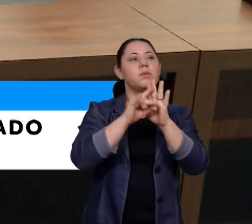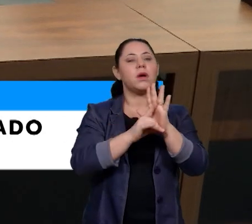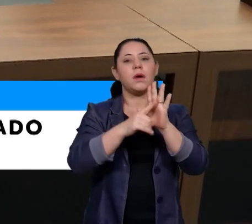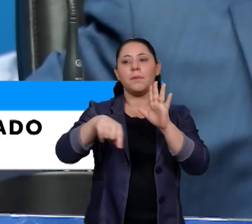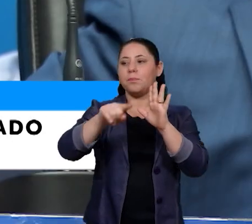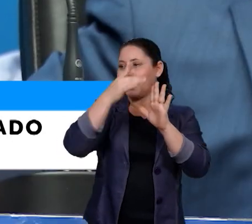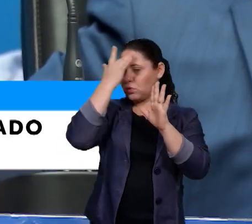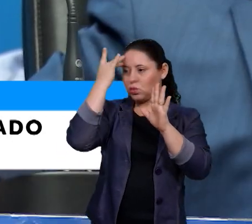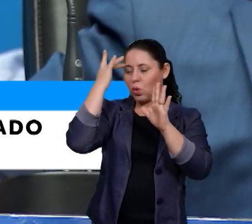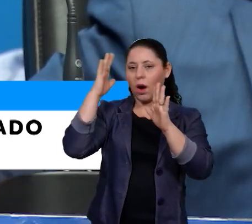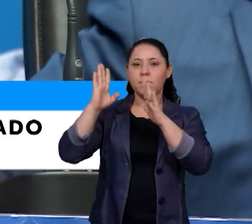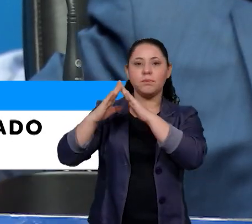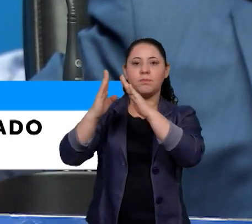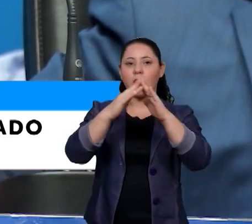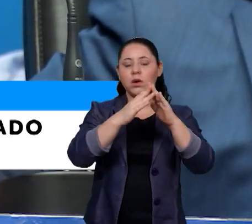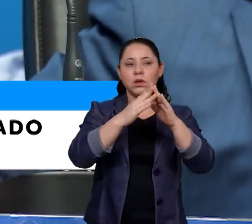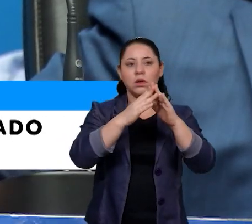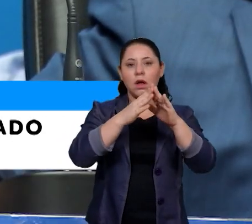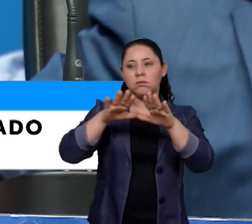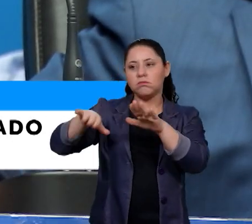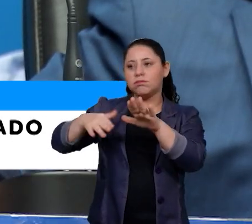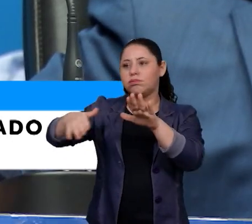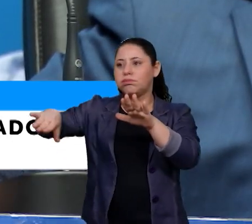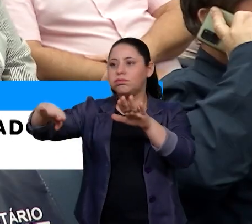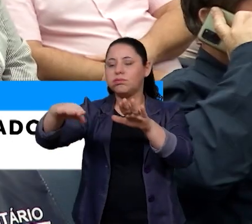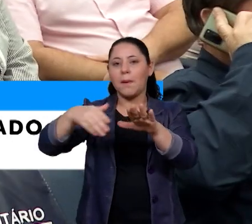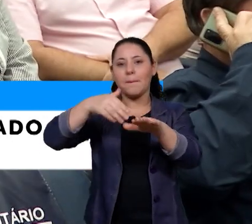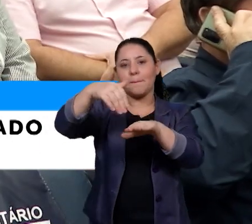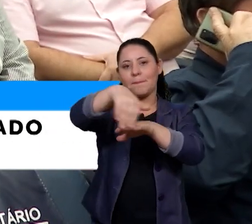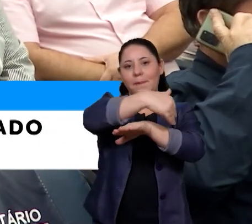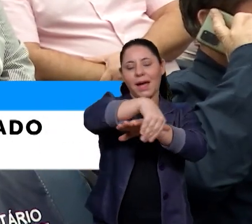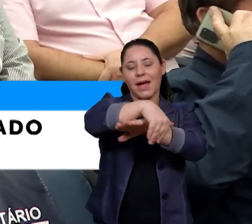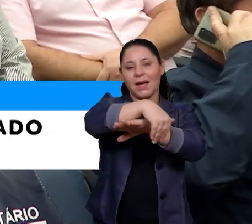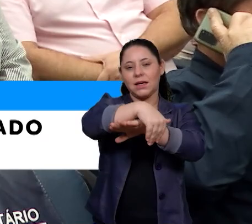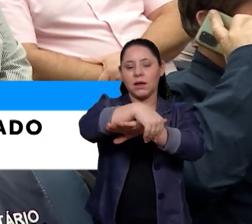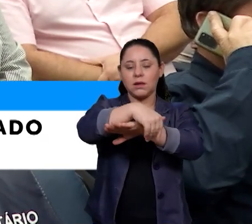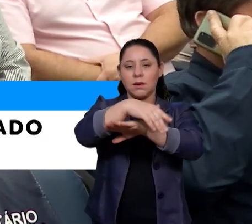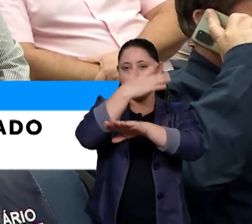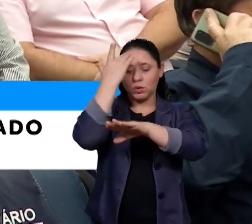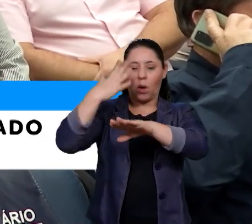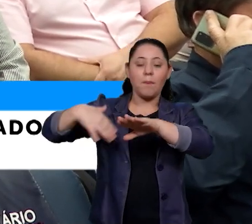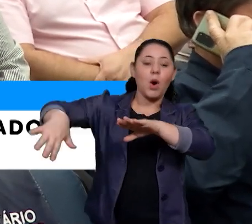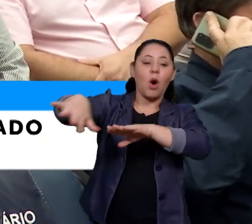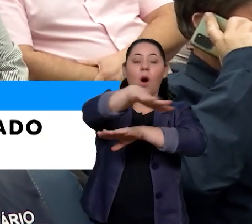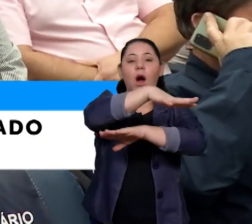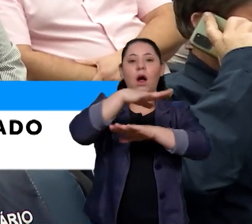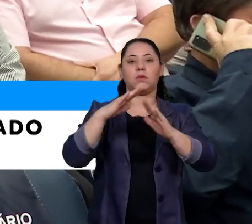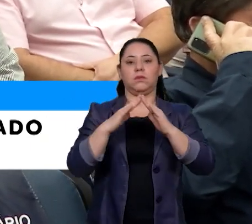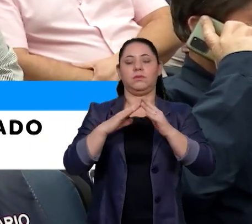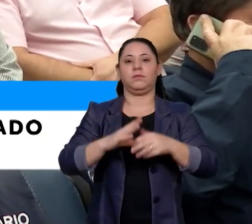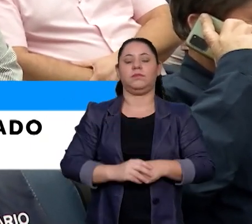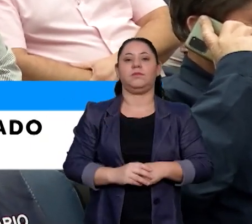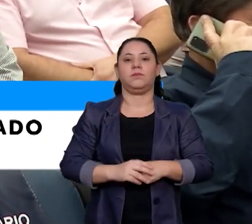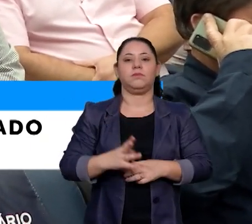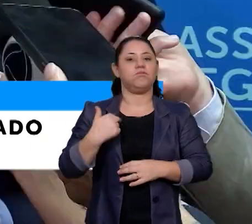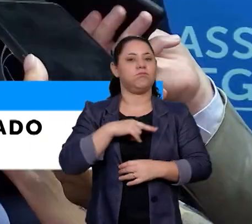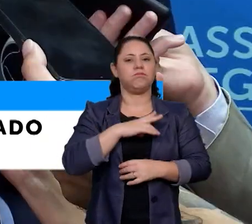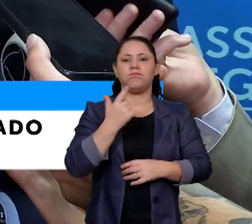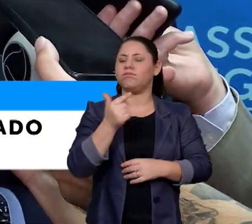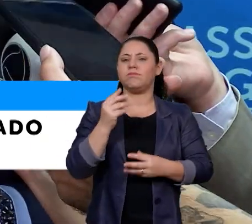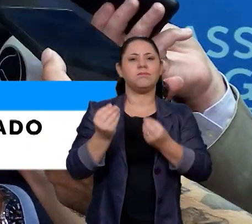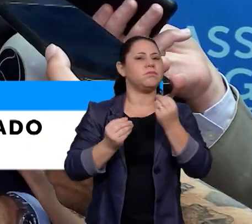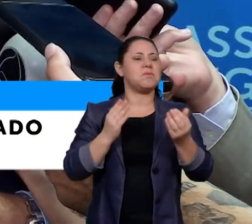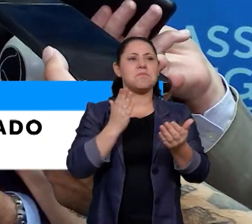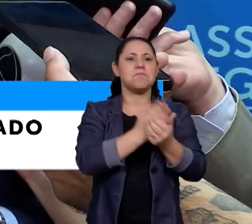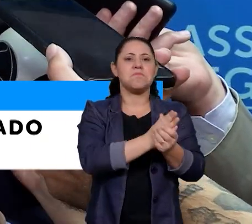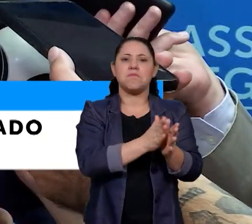conhecidas as necessidades de quem mora no entorno dos locais margeados pela BR-163, no sentido de aperfeiçoar o projeto. Nós não